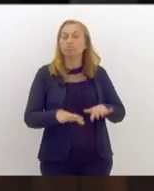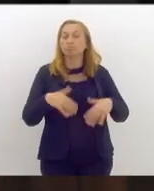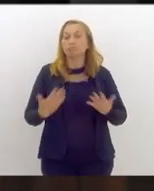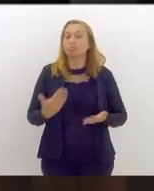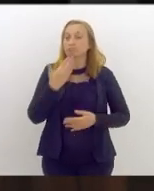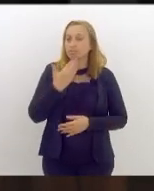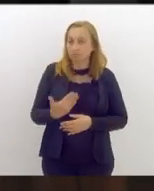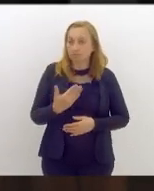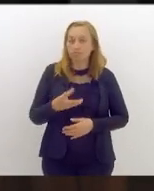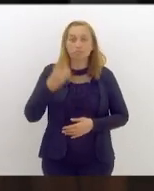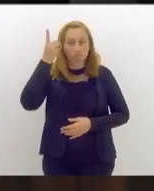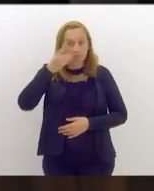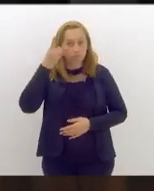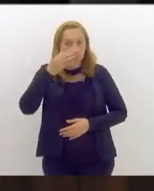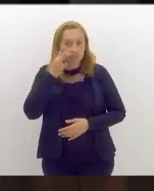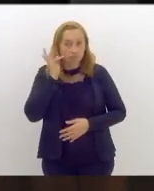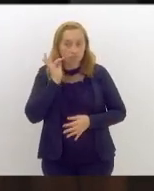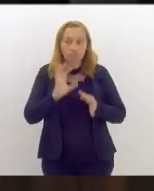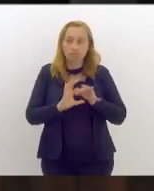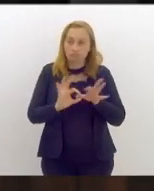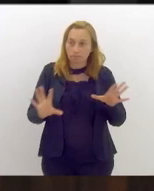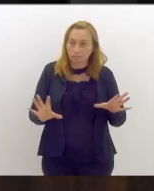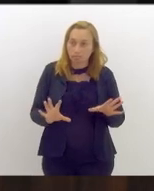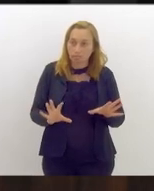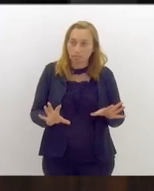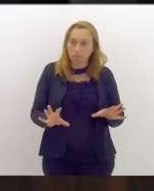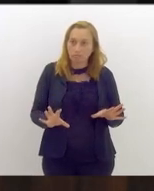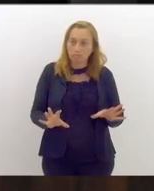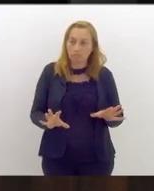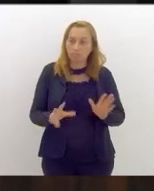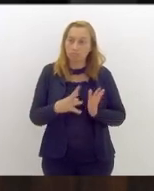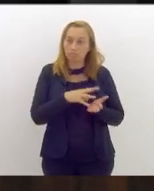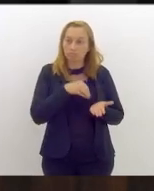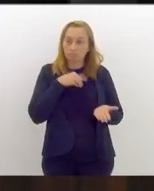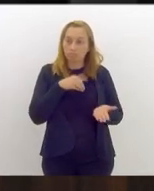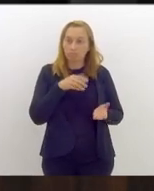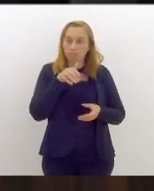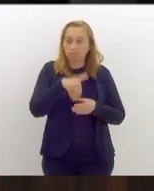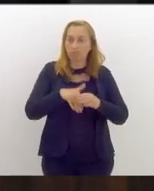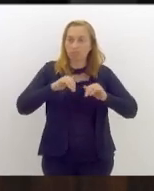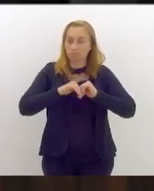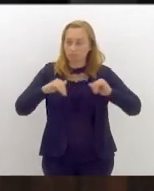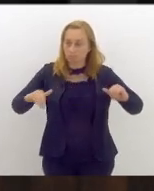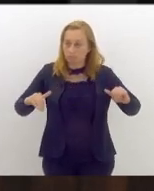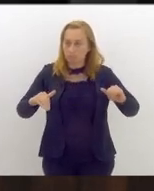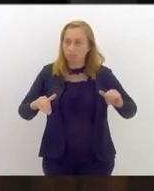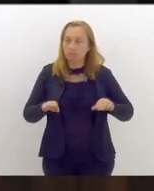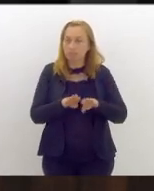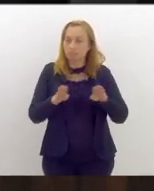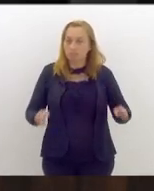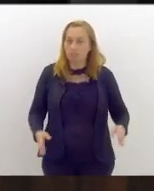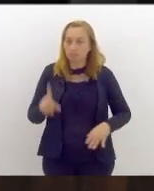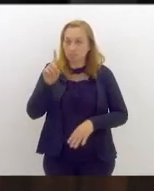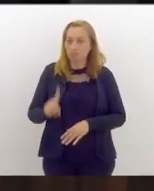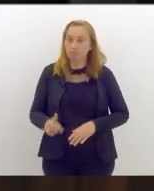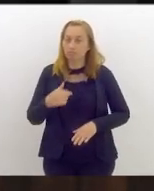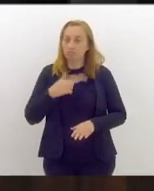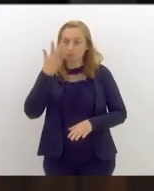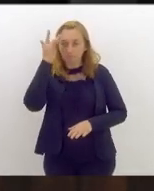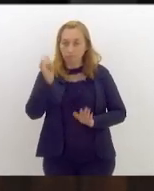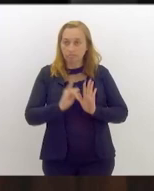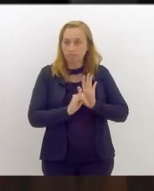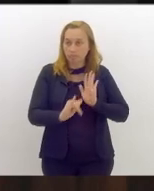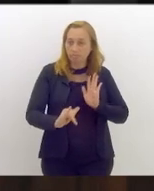eu vou pedir ao Deputado Flávio Serafim que libere a cópia do voto separado para a mesa diretora que eu publico amanhã